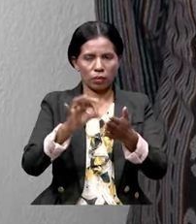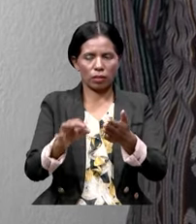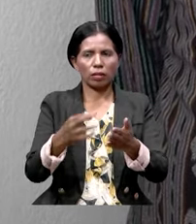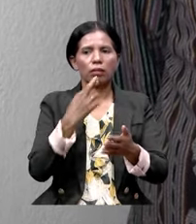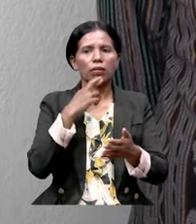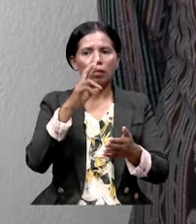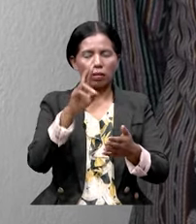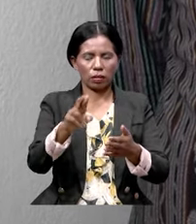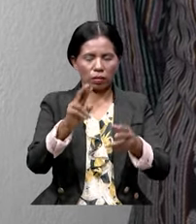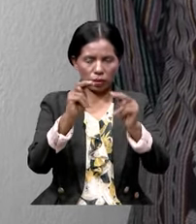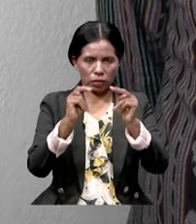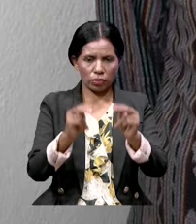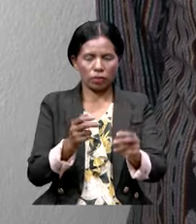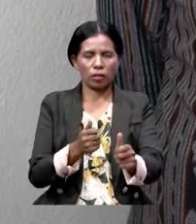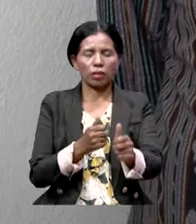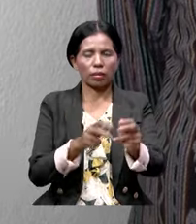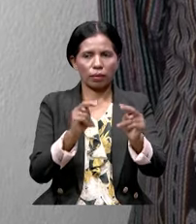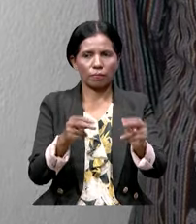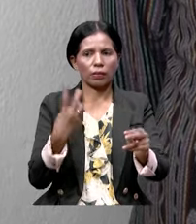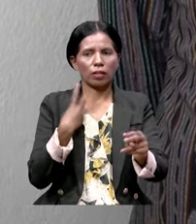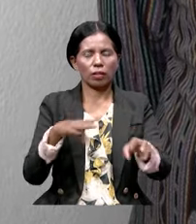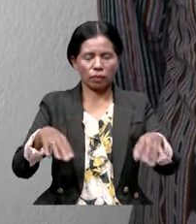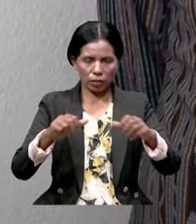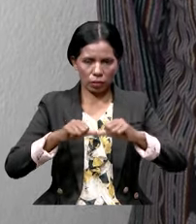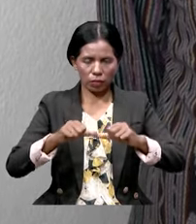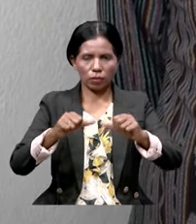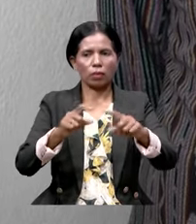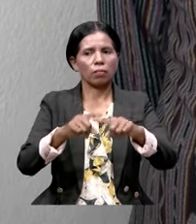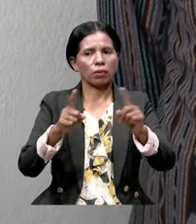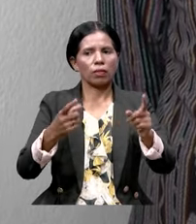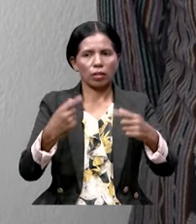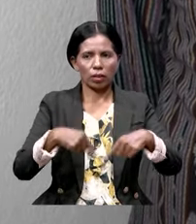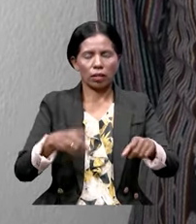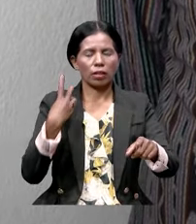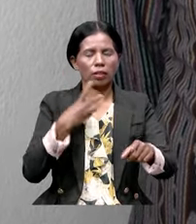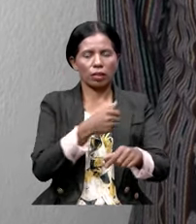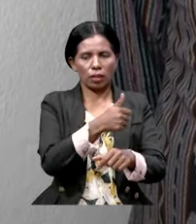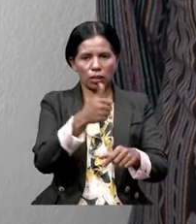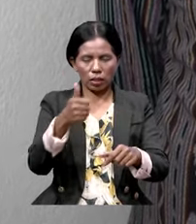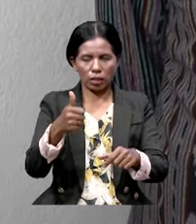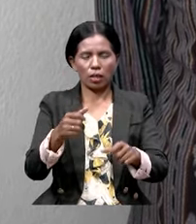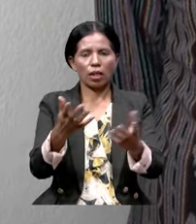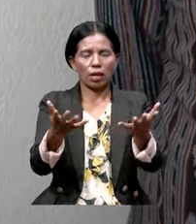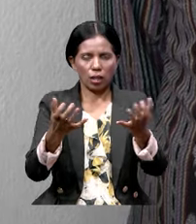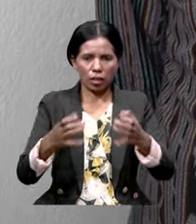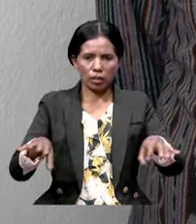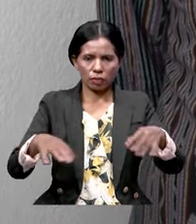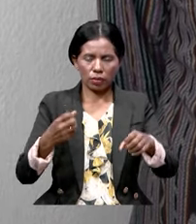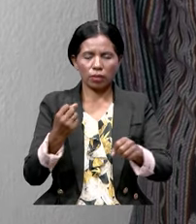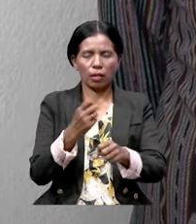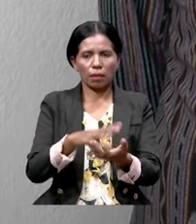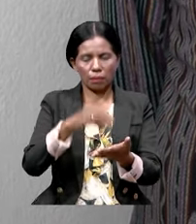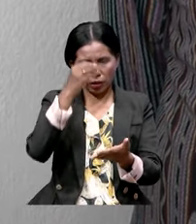responder tuir necessidade e didac nian. Esforço ita halo continua, mas be fila fali ba ite didac mos atu hakazi tenia atu